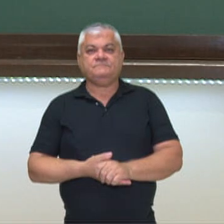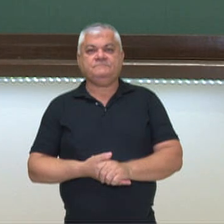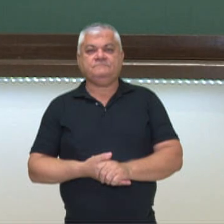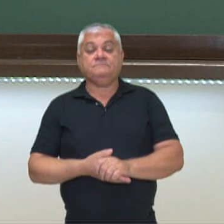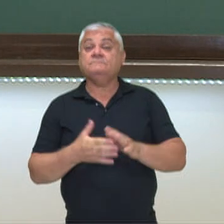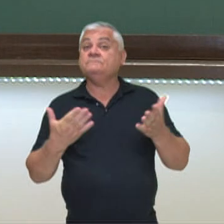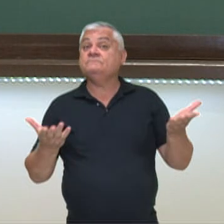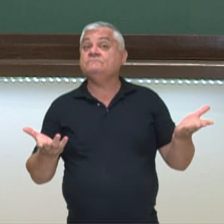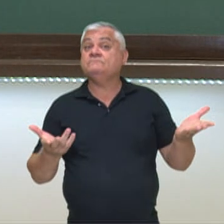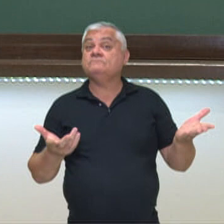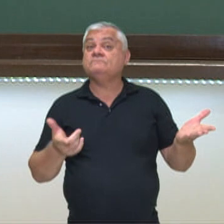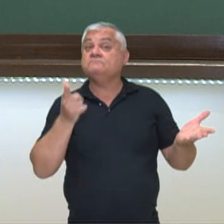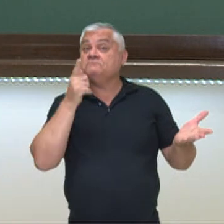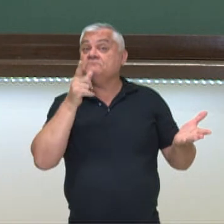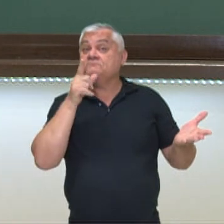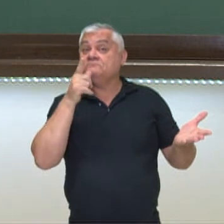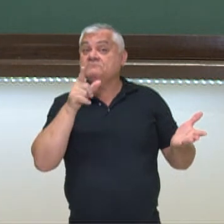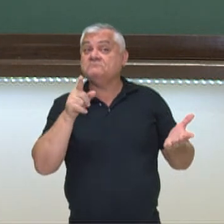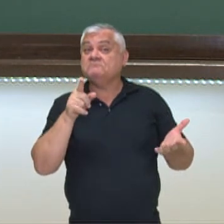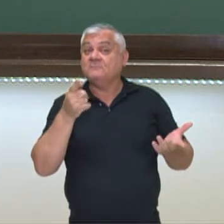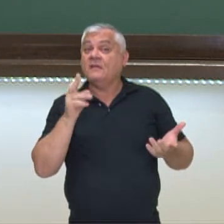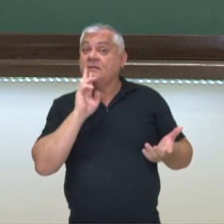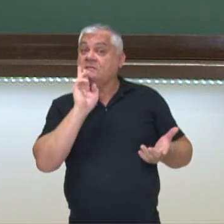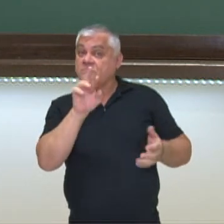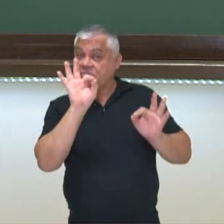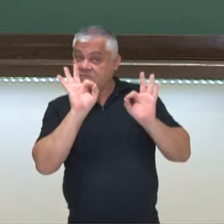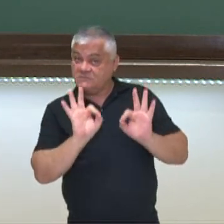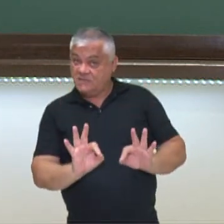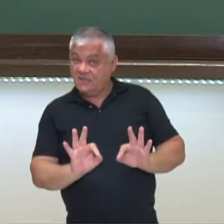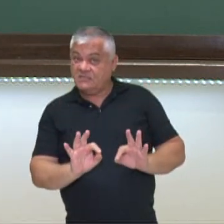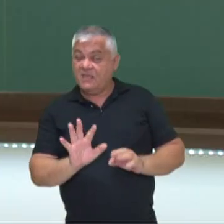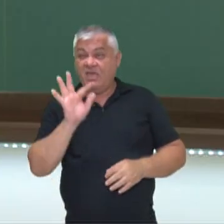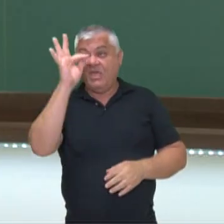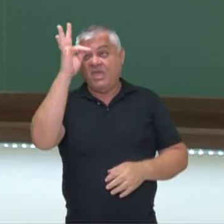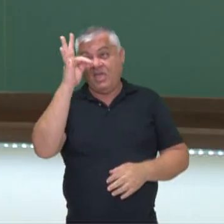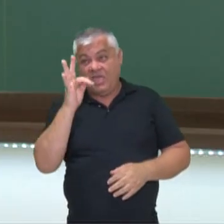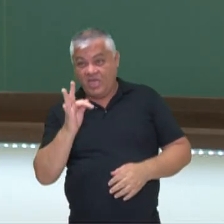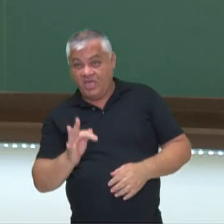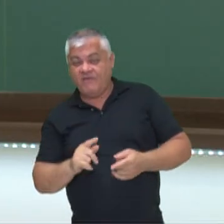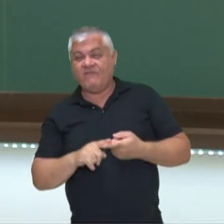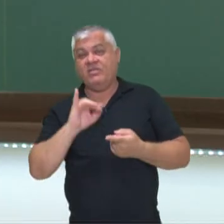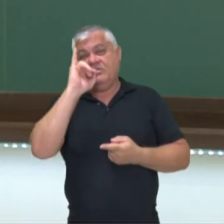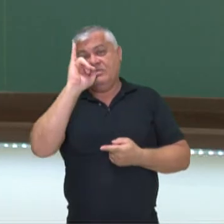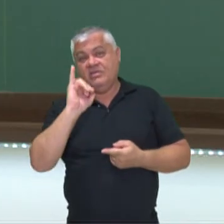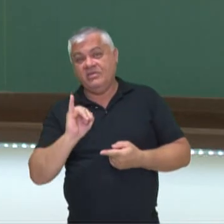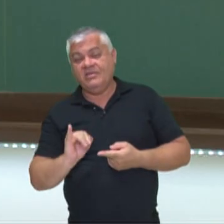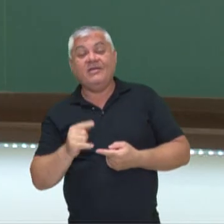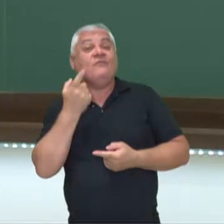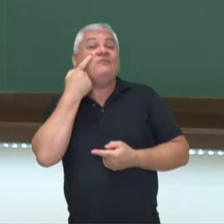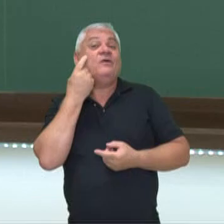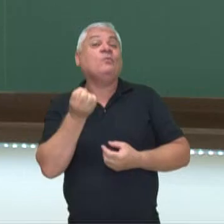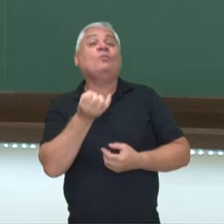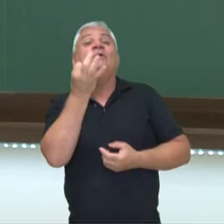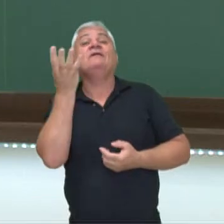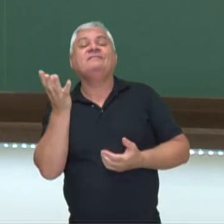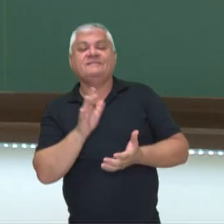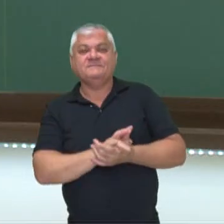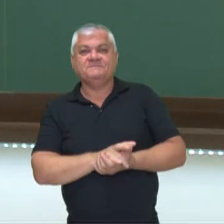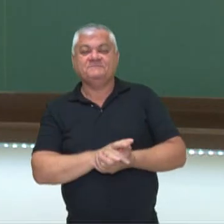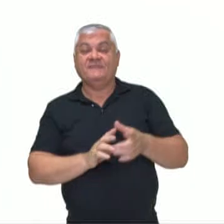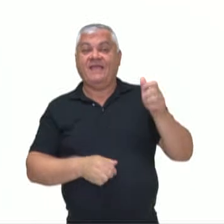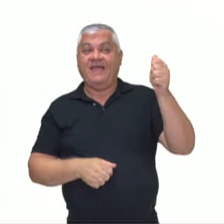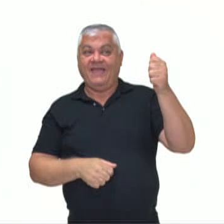Então, o que vocês marcaram aí? Vamos ver se marcaram muito F ou muito I? Olha lá. Alternativa